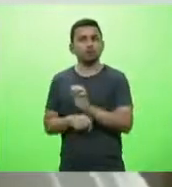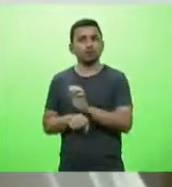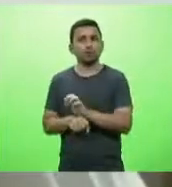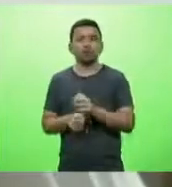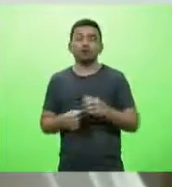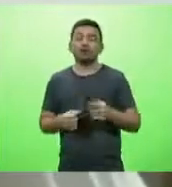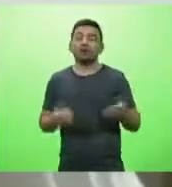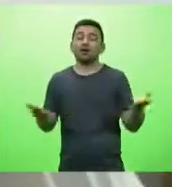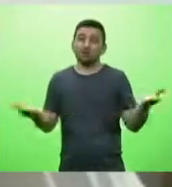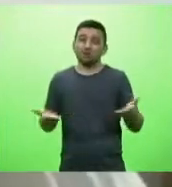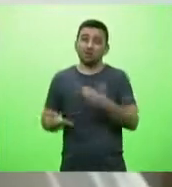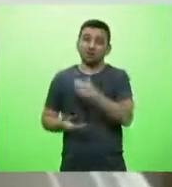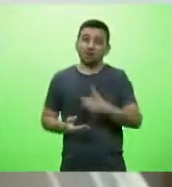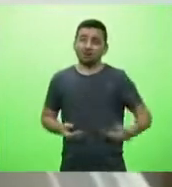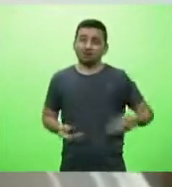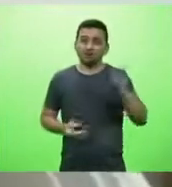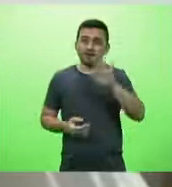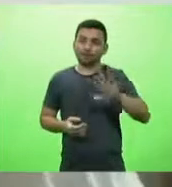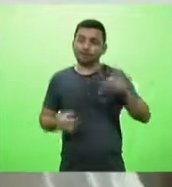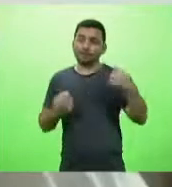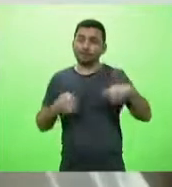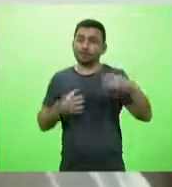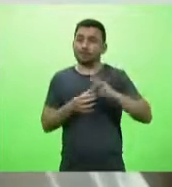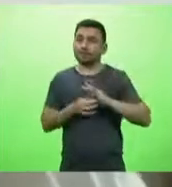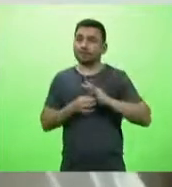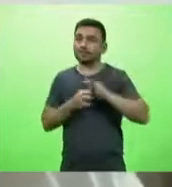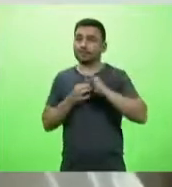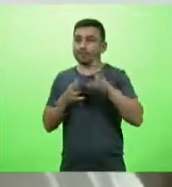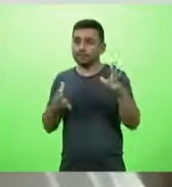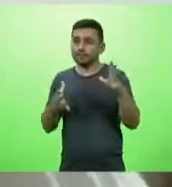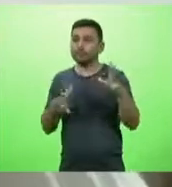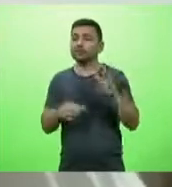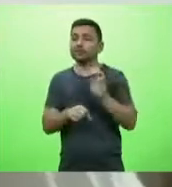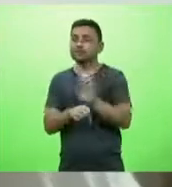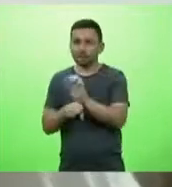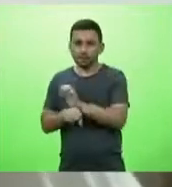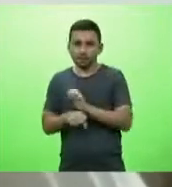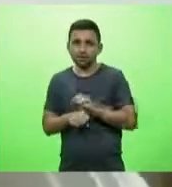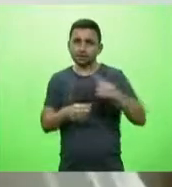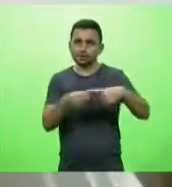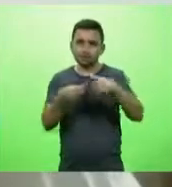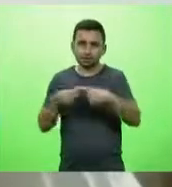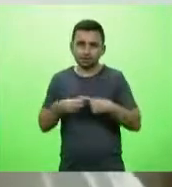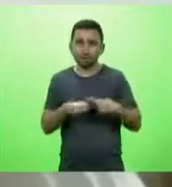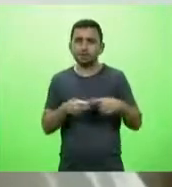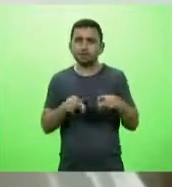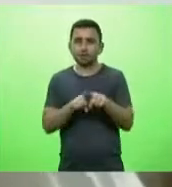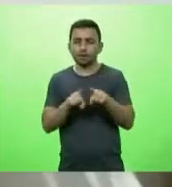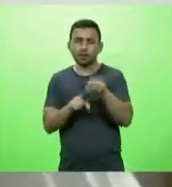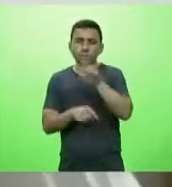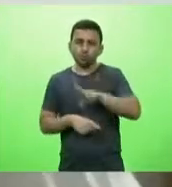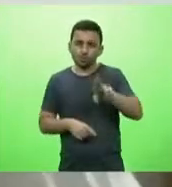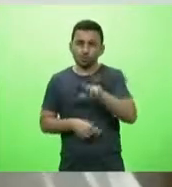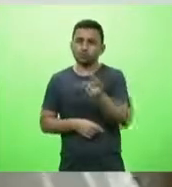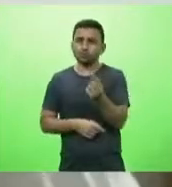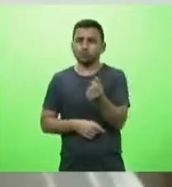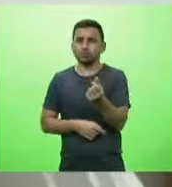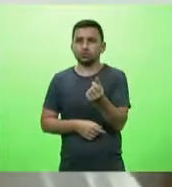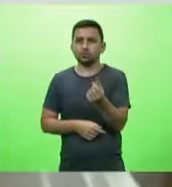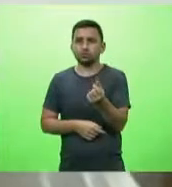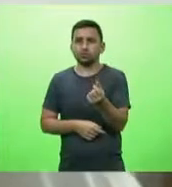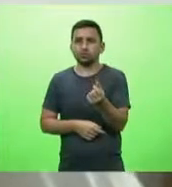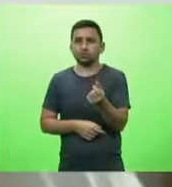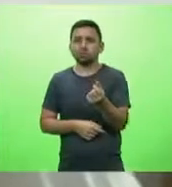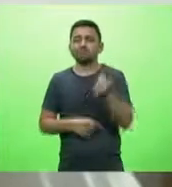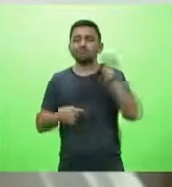federal precisa autorizar os estados e municípios a usar esse montante. Vocês imaginem